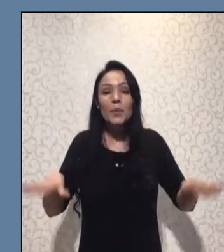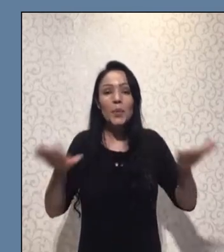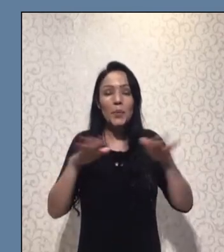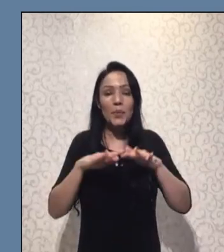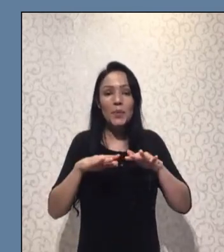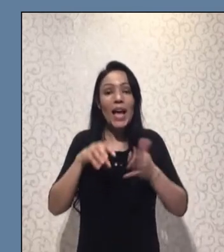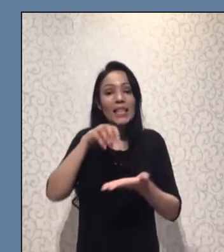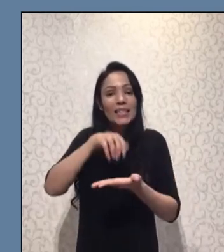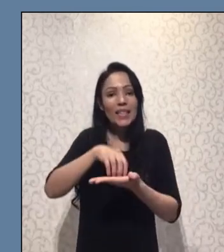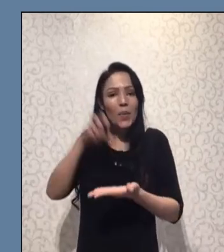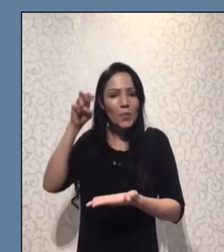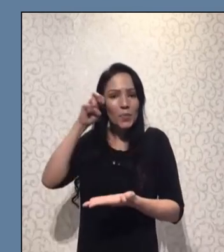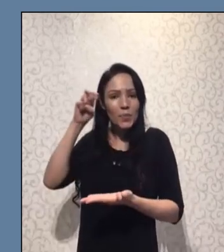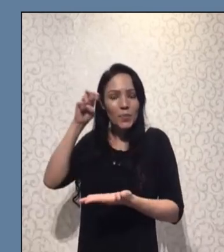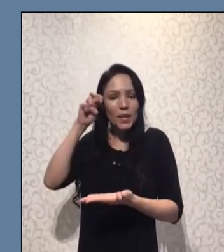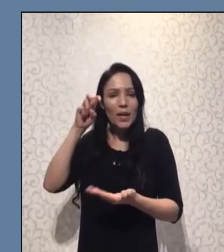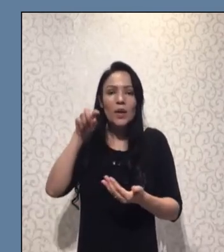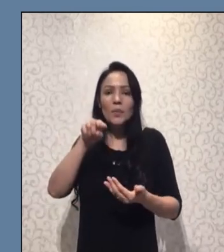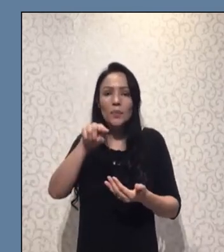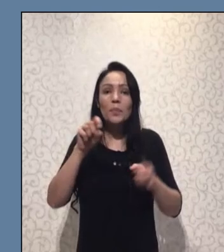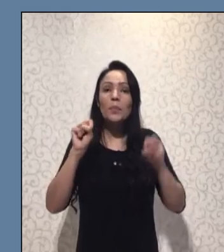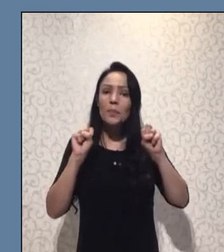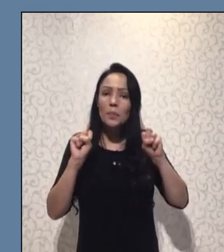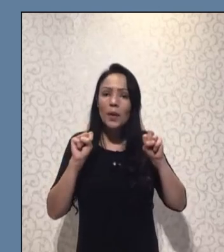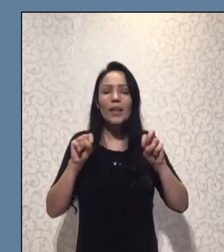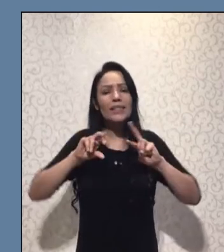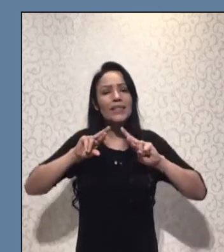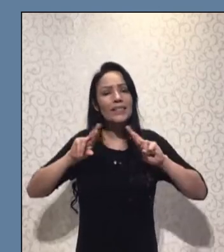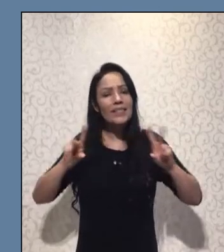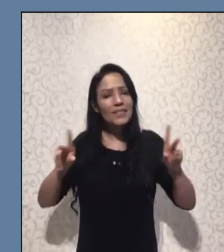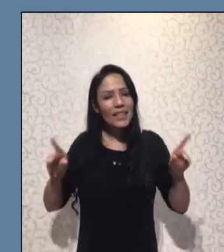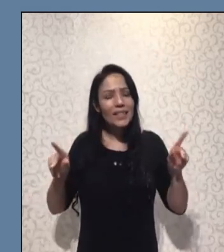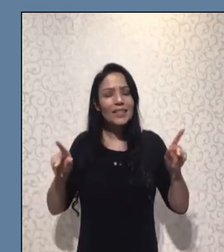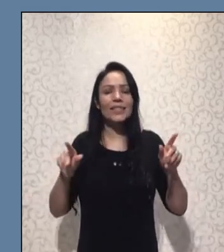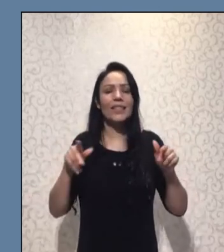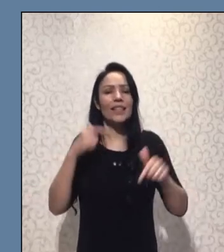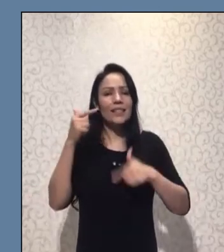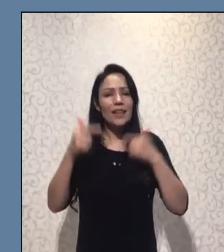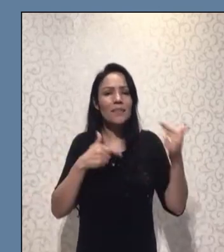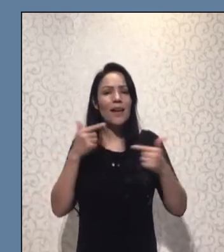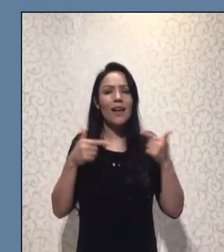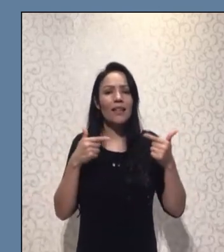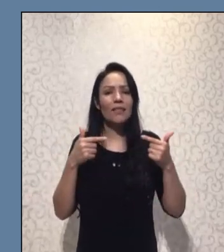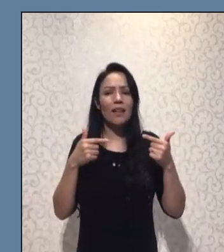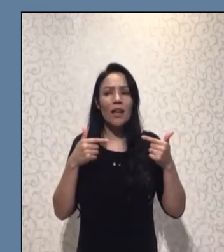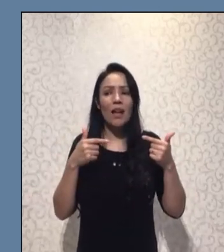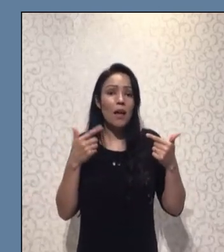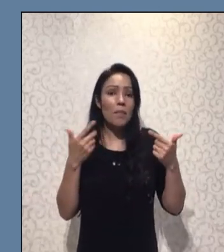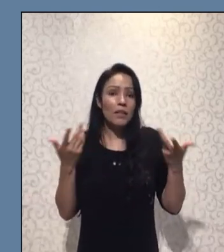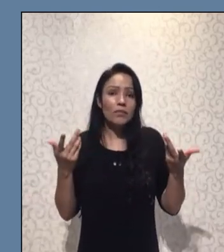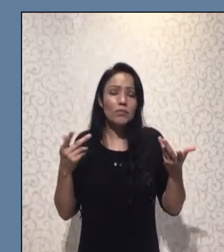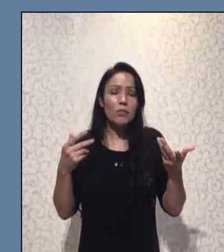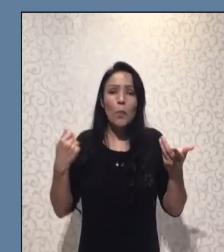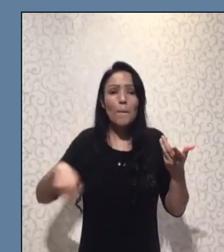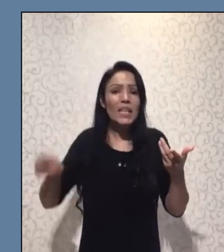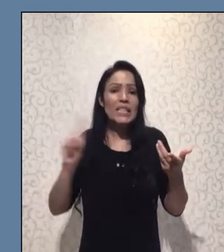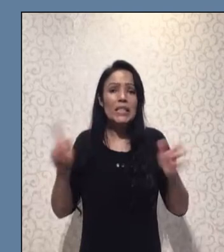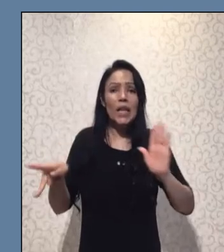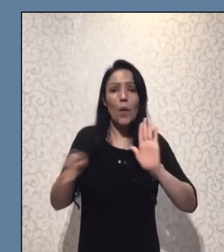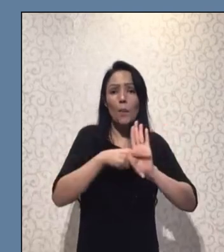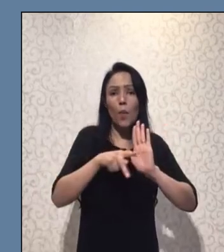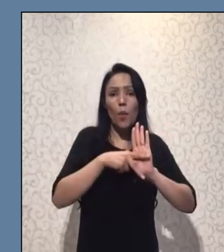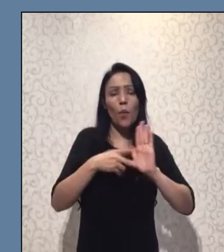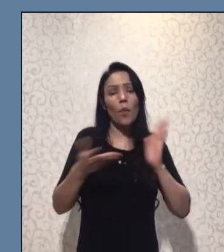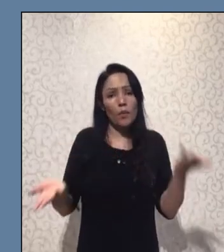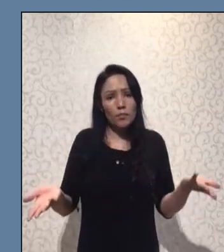você pode ter inúmeras atividades sem um patrimônio público. Sim. Concorda? Quer dizer, você